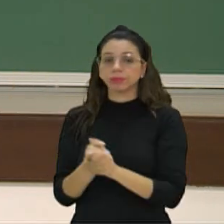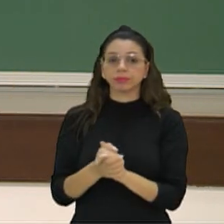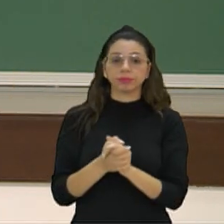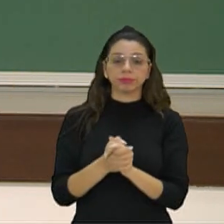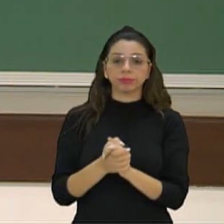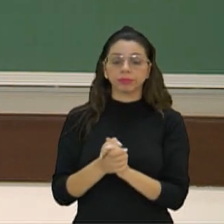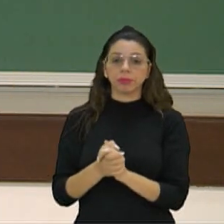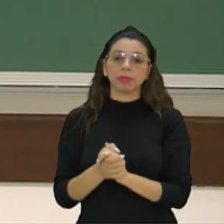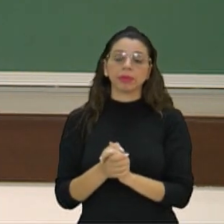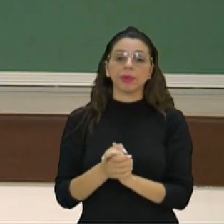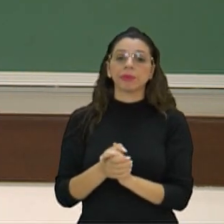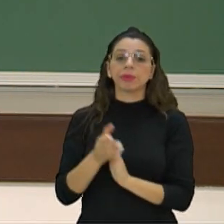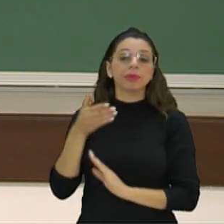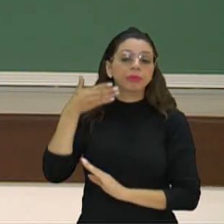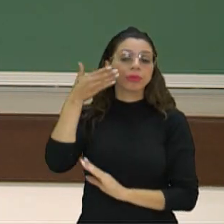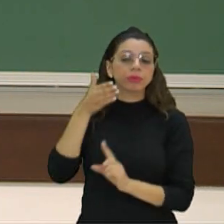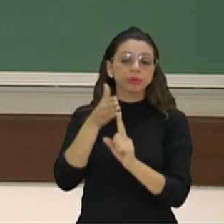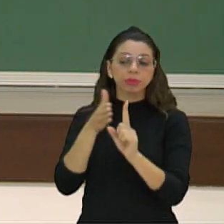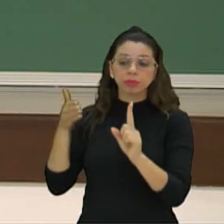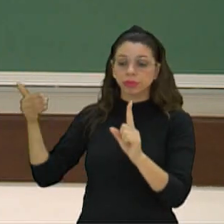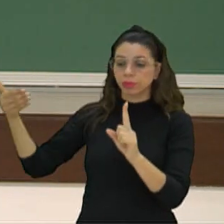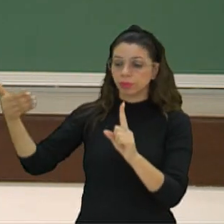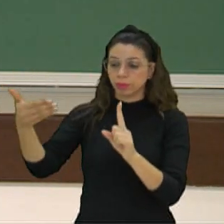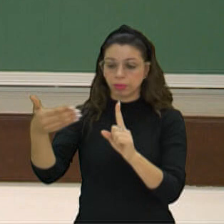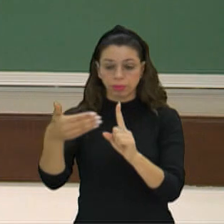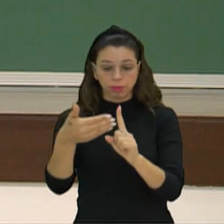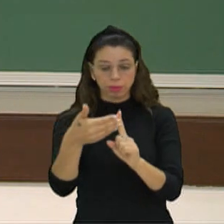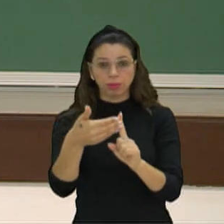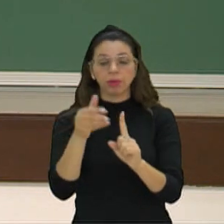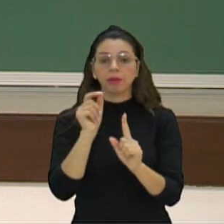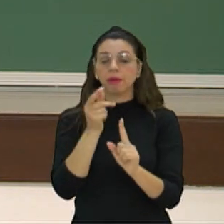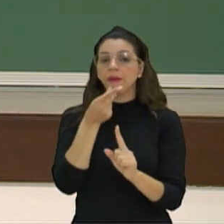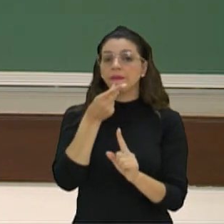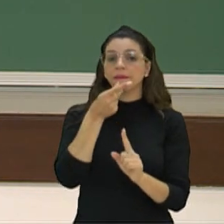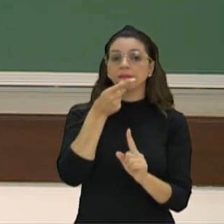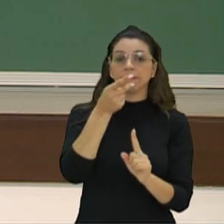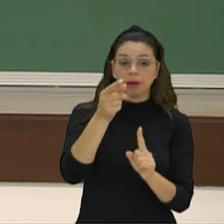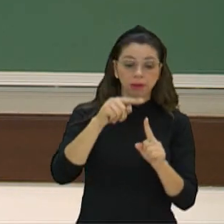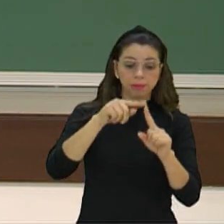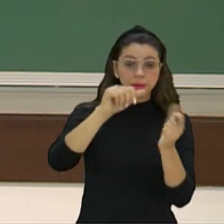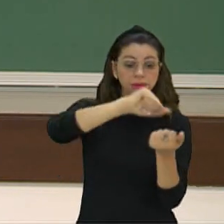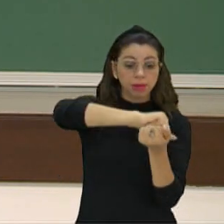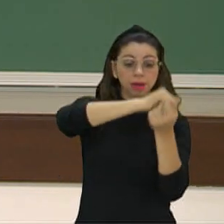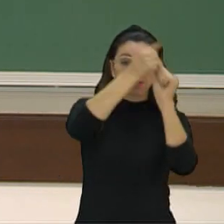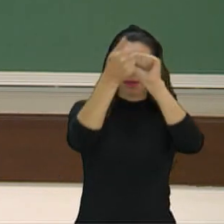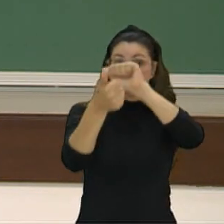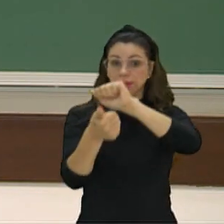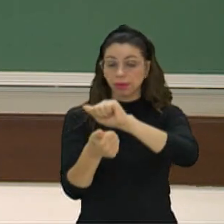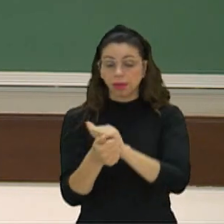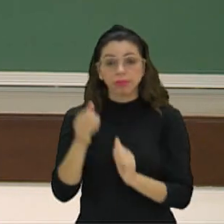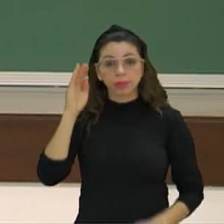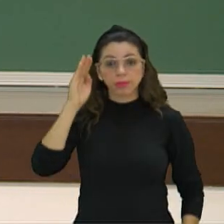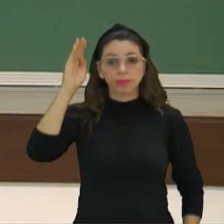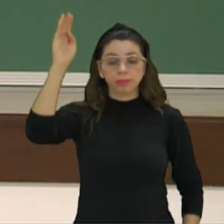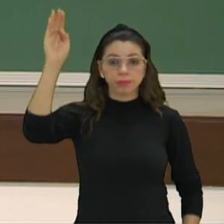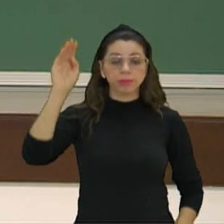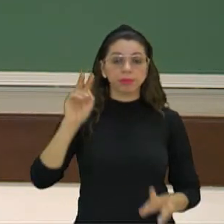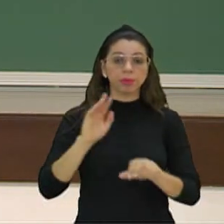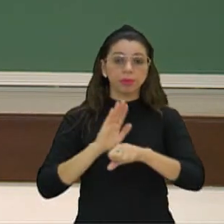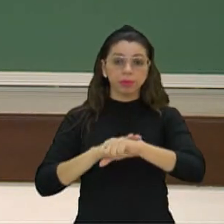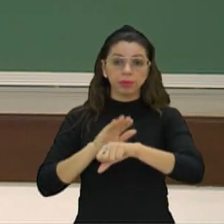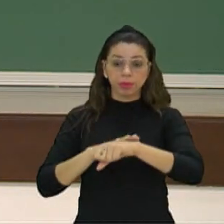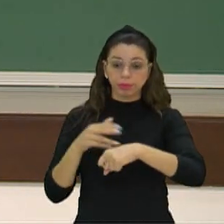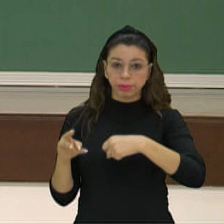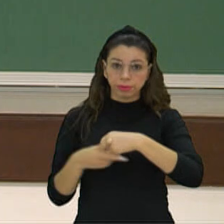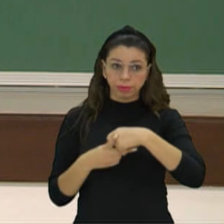você reproduz o que a pessoa disse e você muda, consequentemente, principalmente, o tempo verbal.